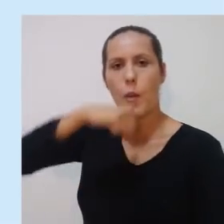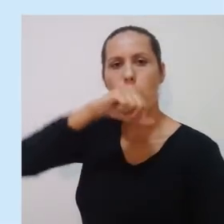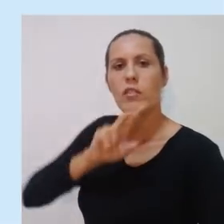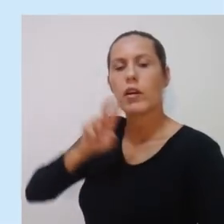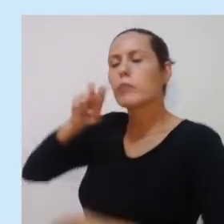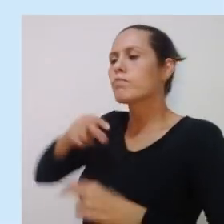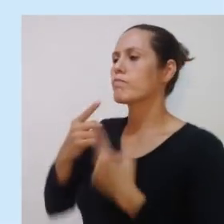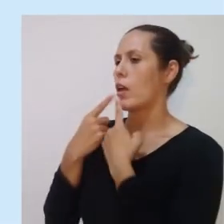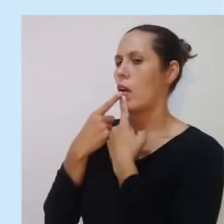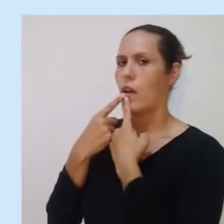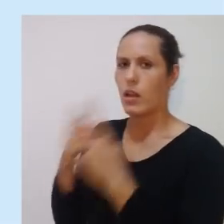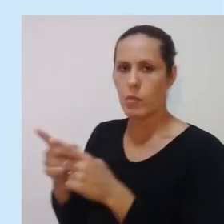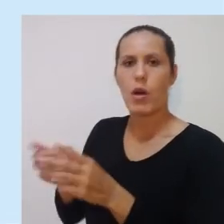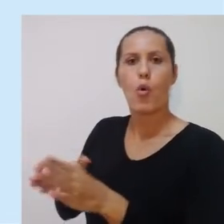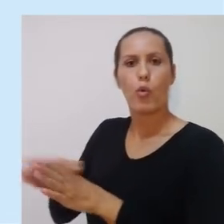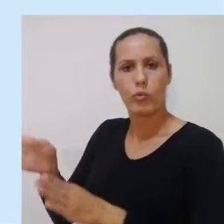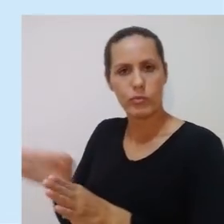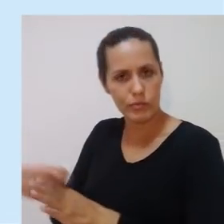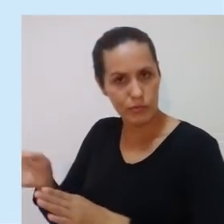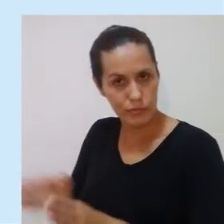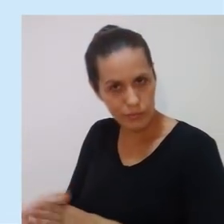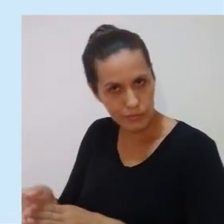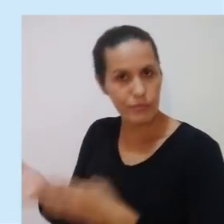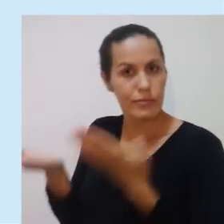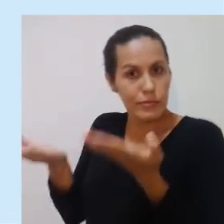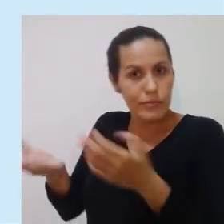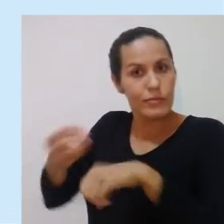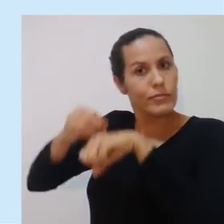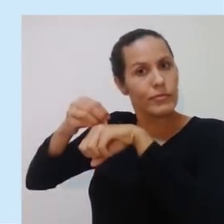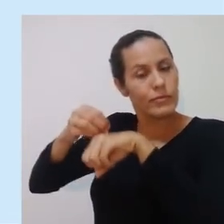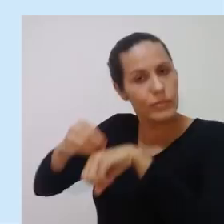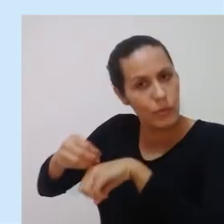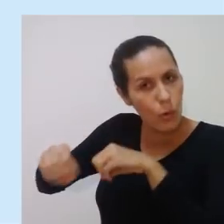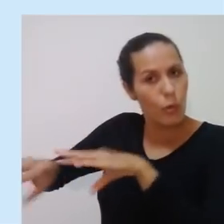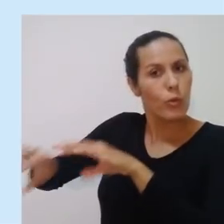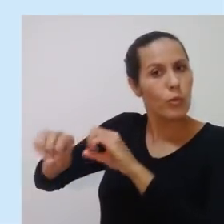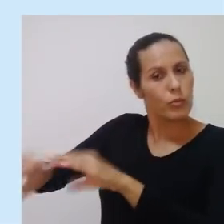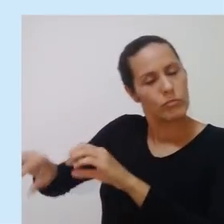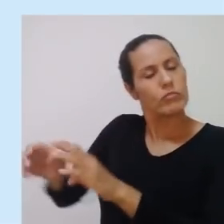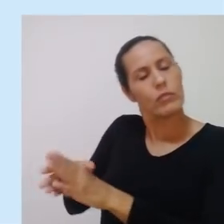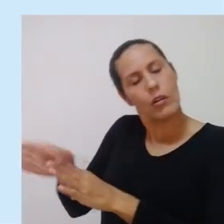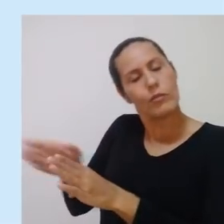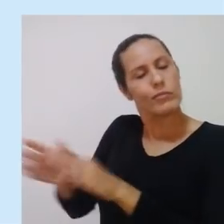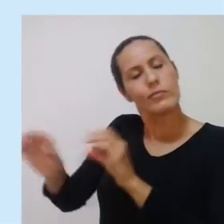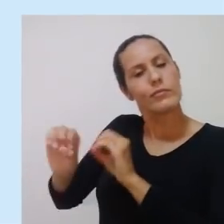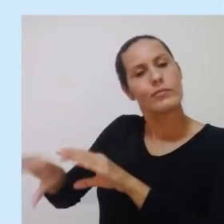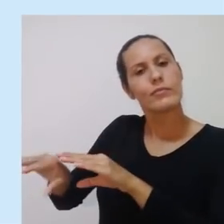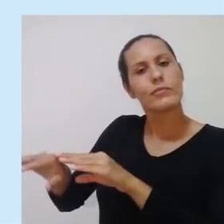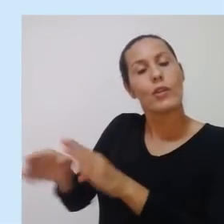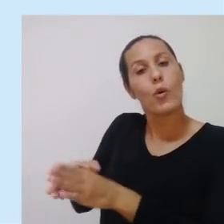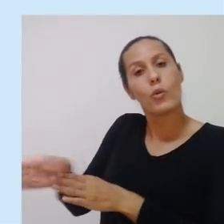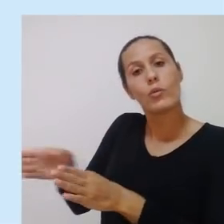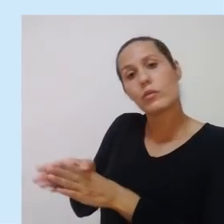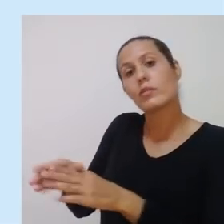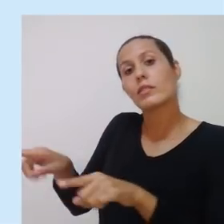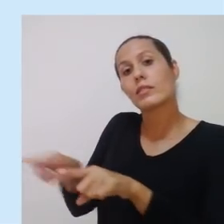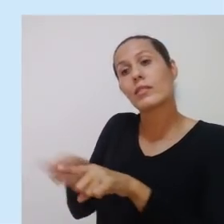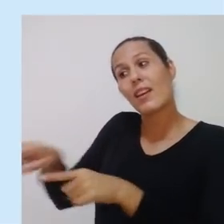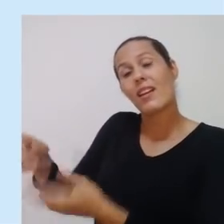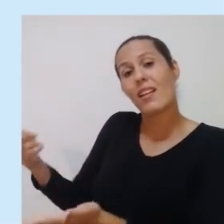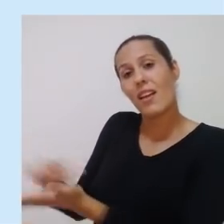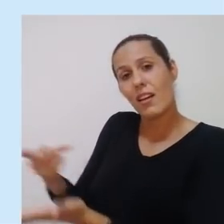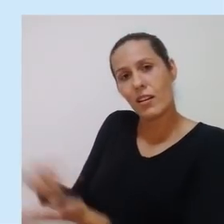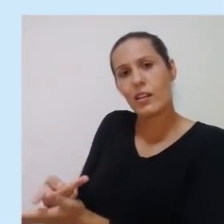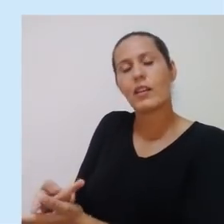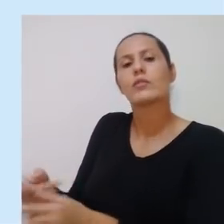vai reclamar. Claro, vai orientar, vai educar e vai reclamar pelo ato errado do